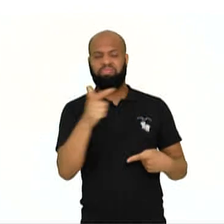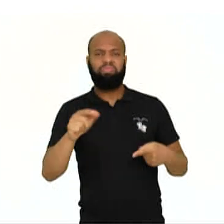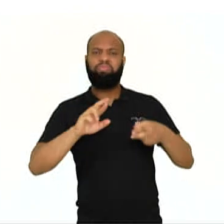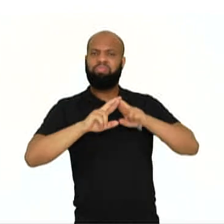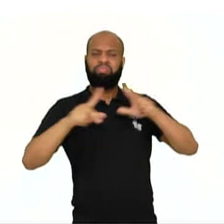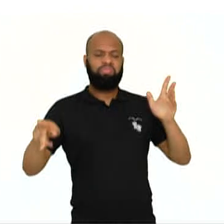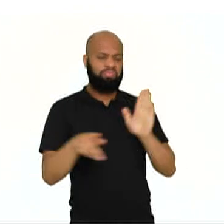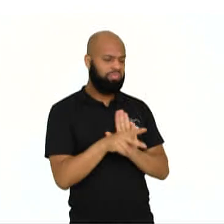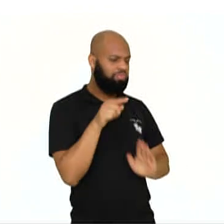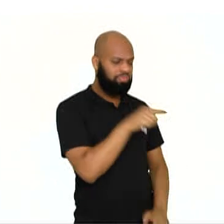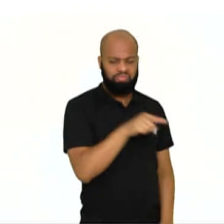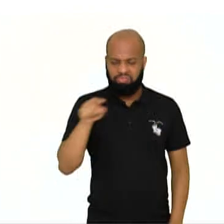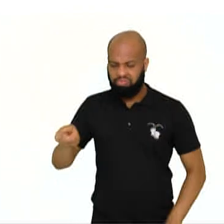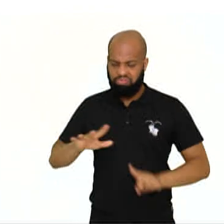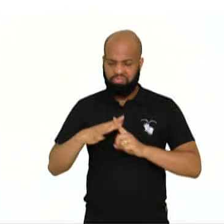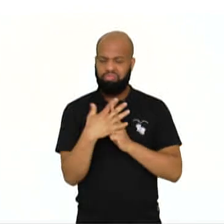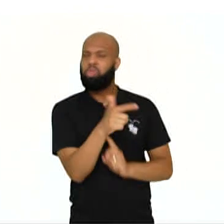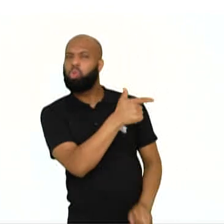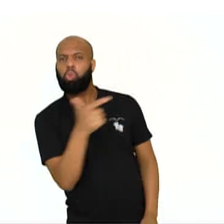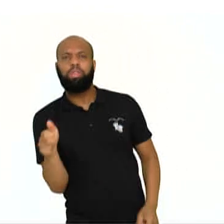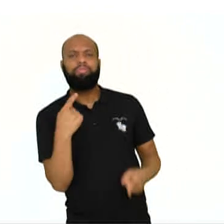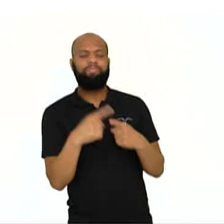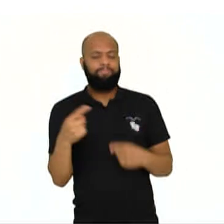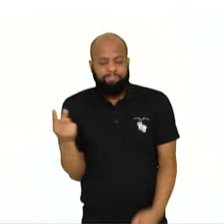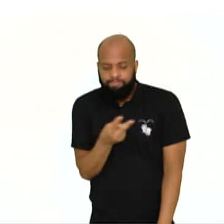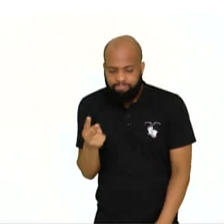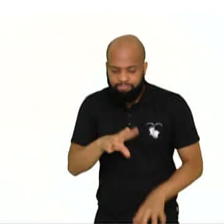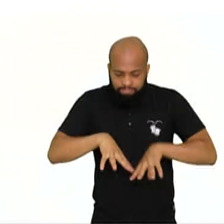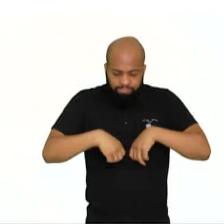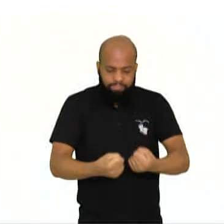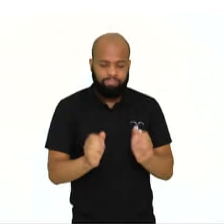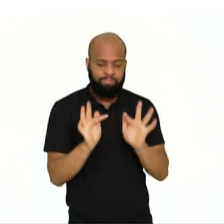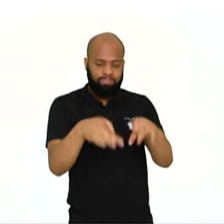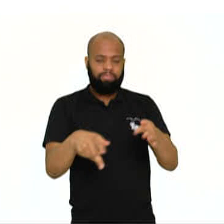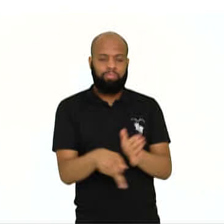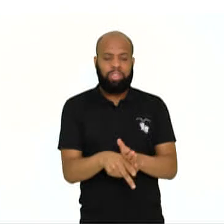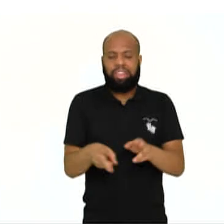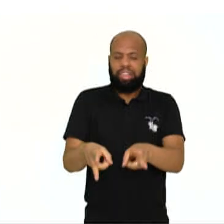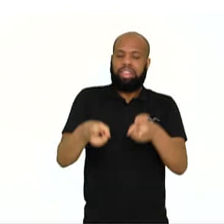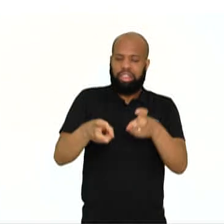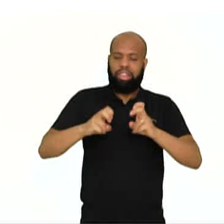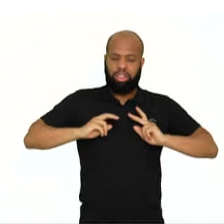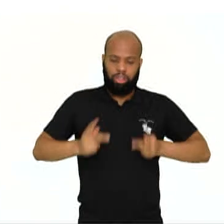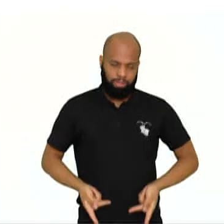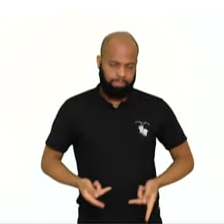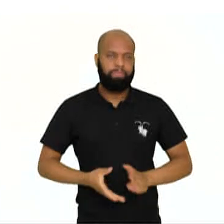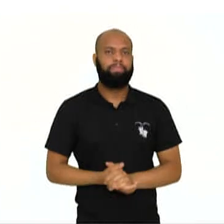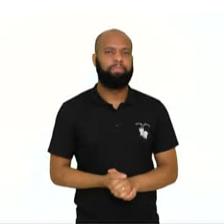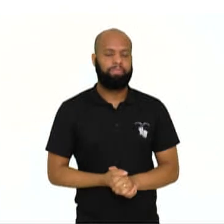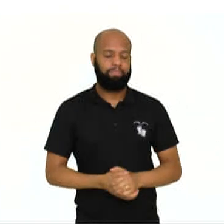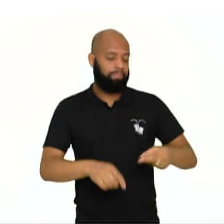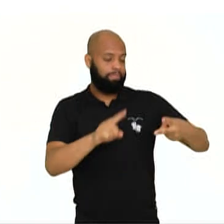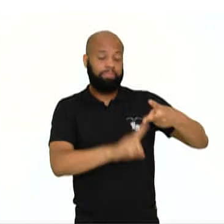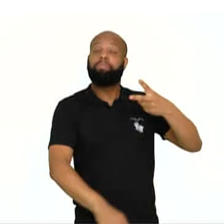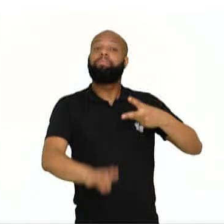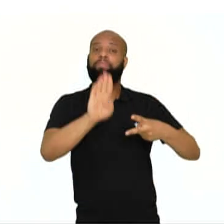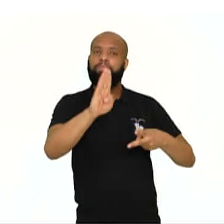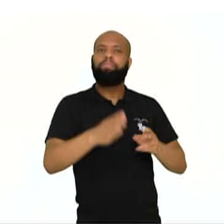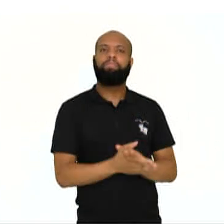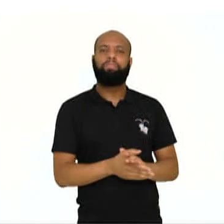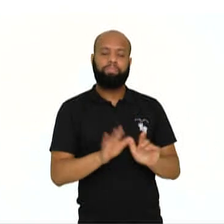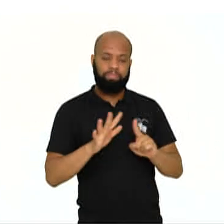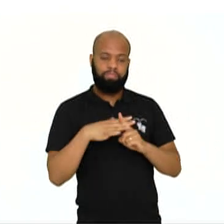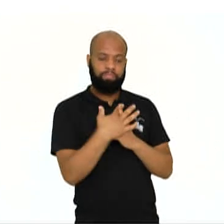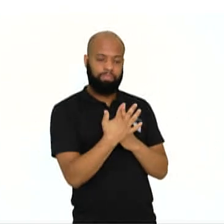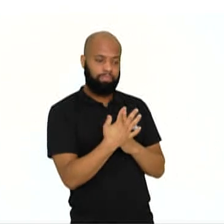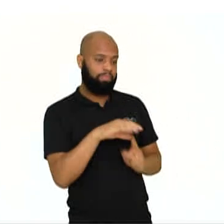entre socialismo utópico e científico, pois ambos defendem o fim da exploração do homem pelo homem. Alternativa B, o